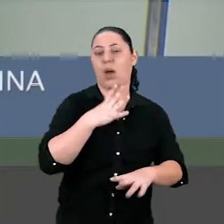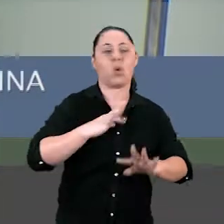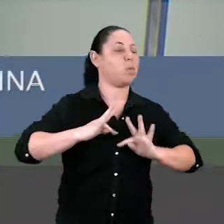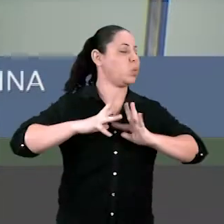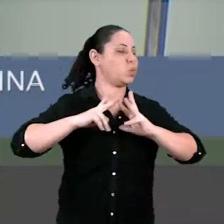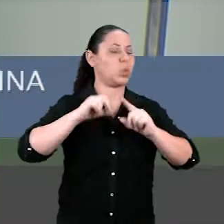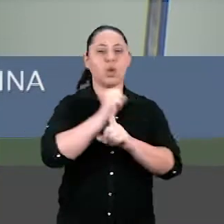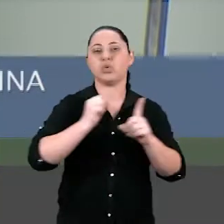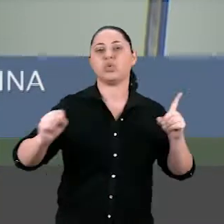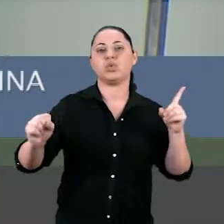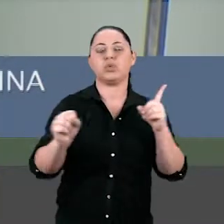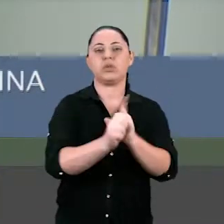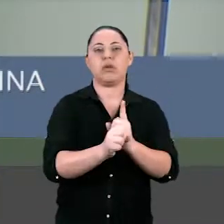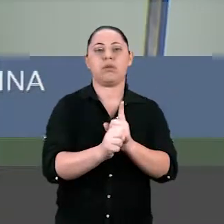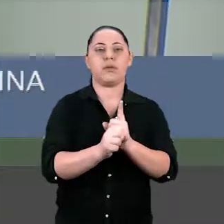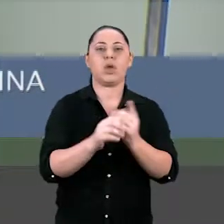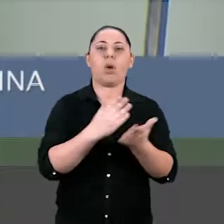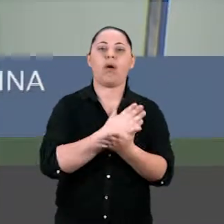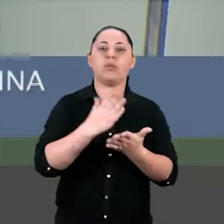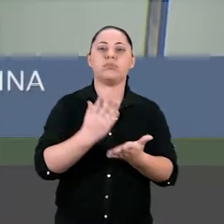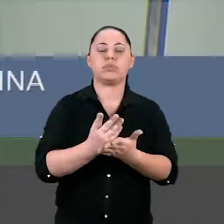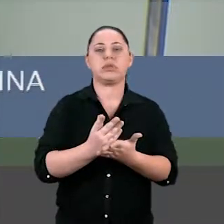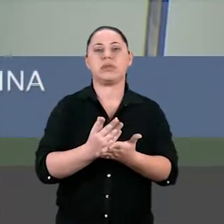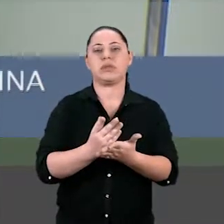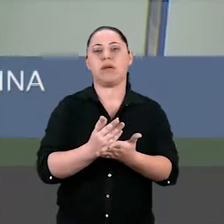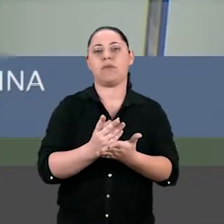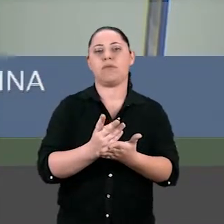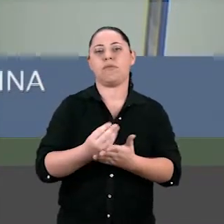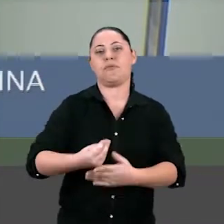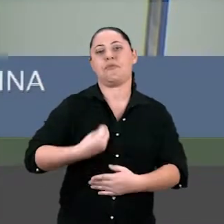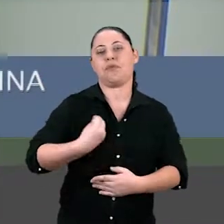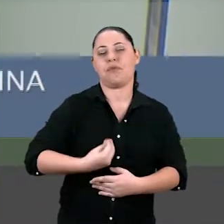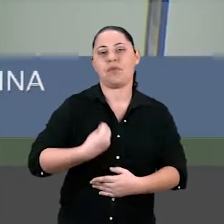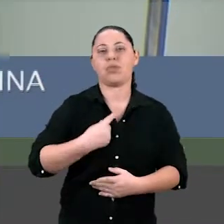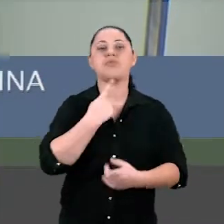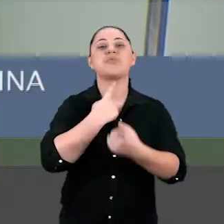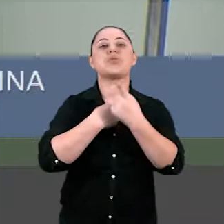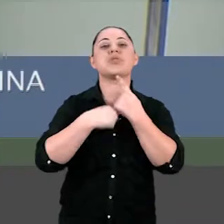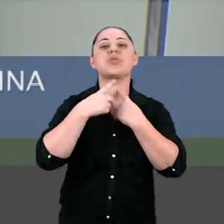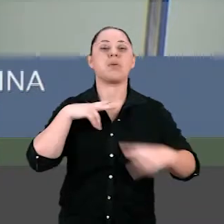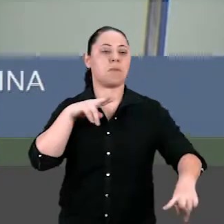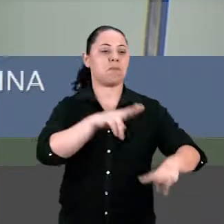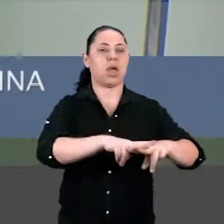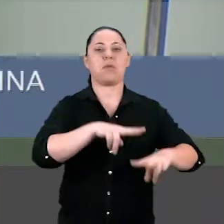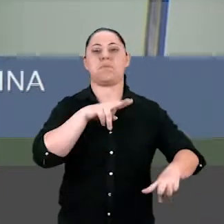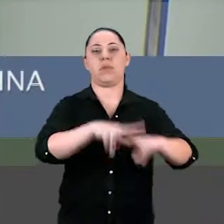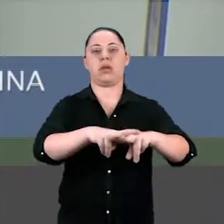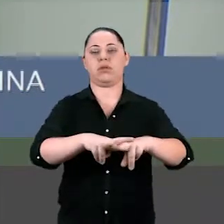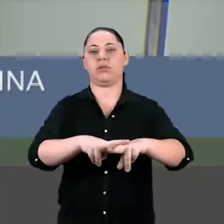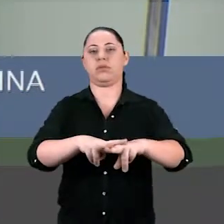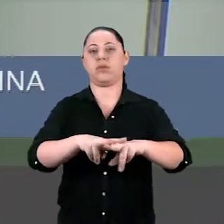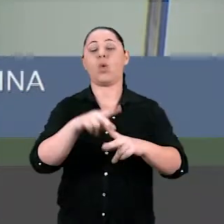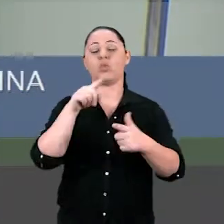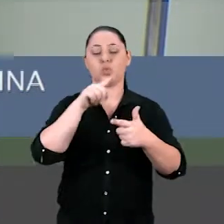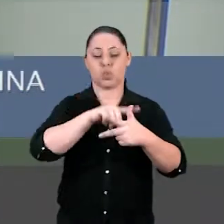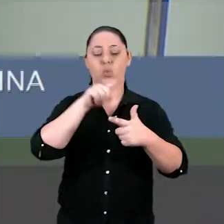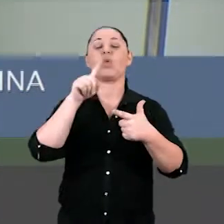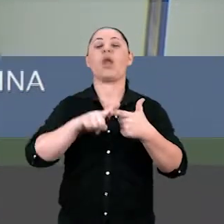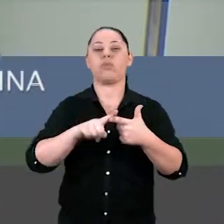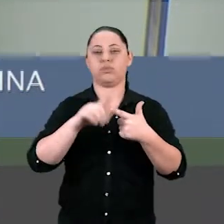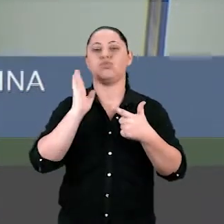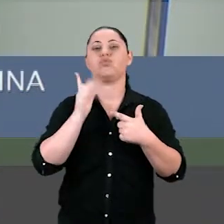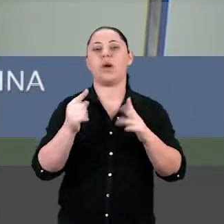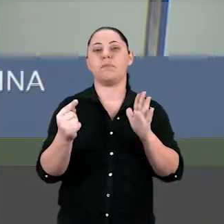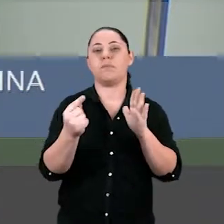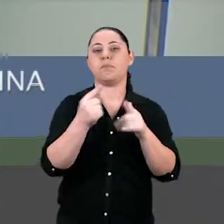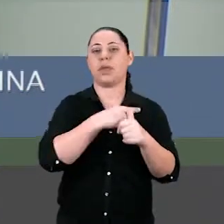toda a sociedade, e mergulhamos naquilo que eu ousaria chamar de desejo de encarceramento. 2 pontos deles já falei.